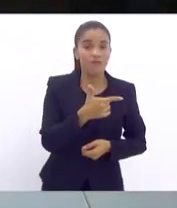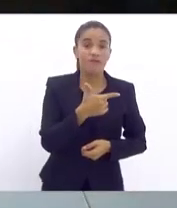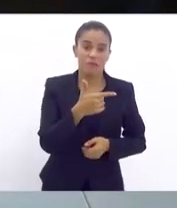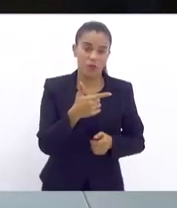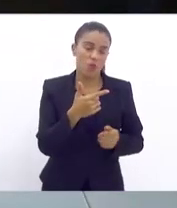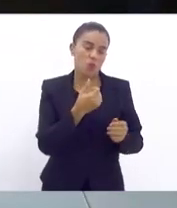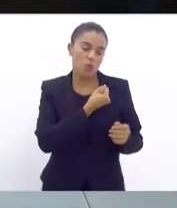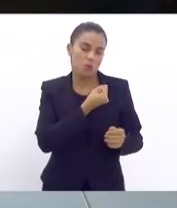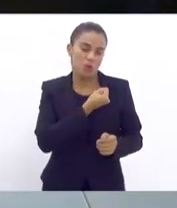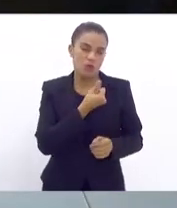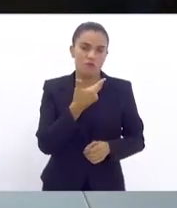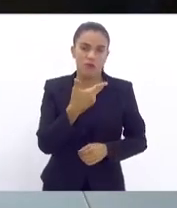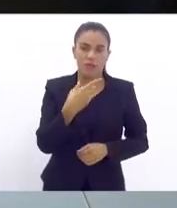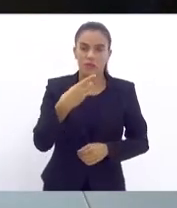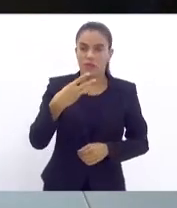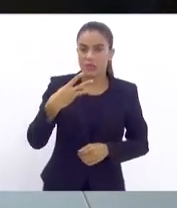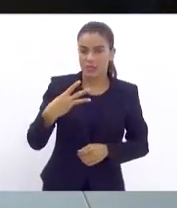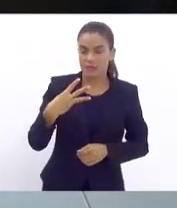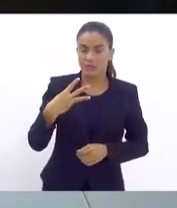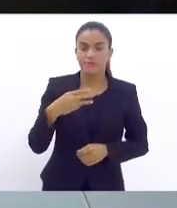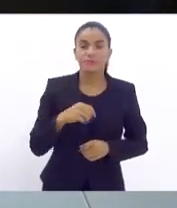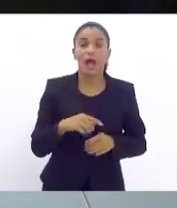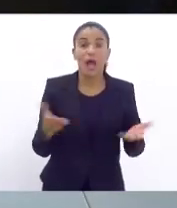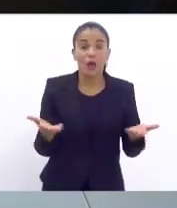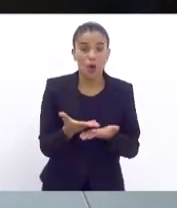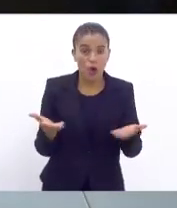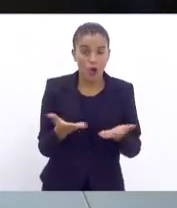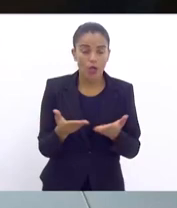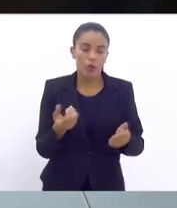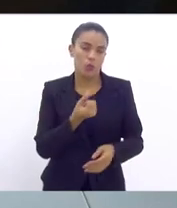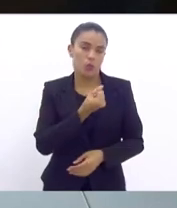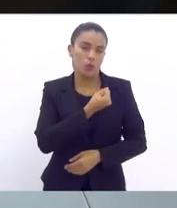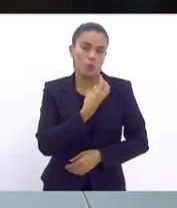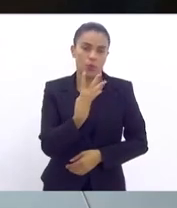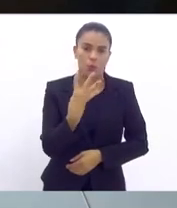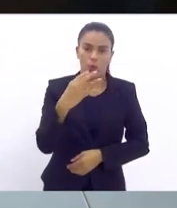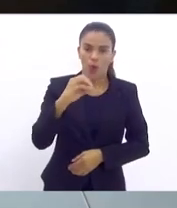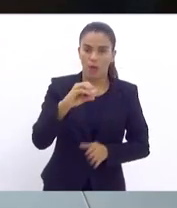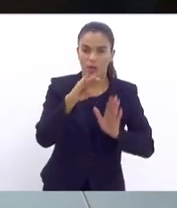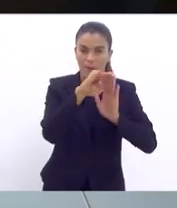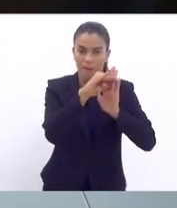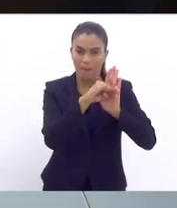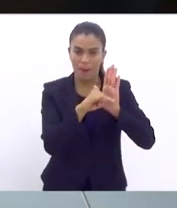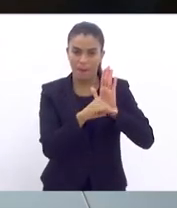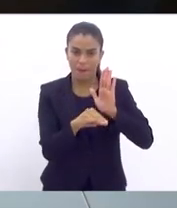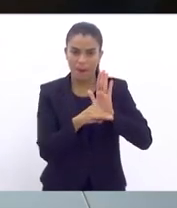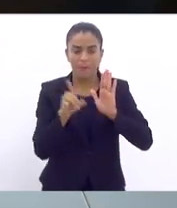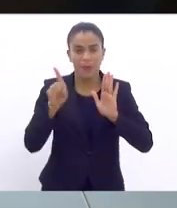e finalmente o 40 o 40 que é do deputado